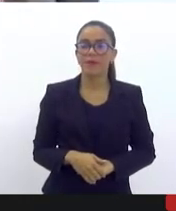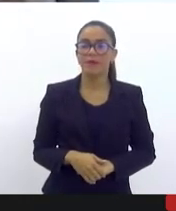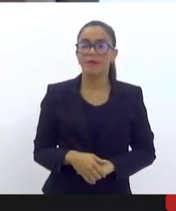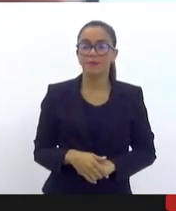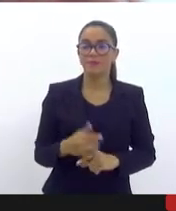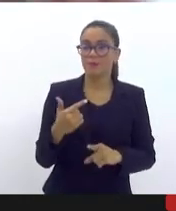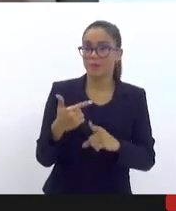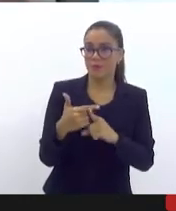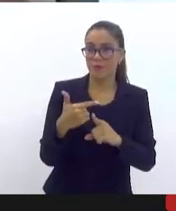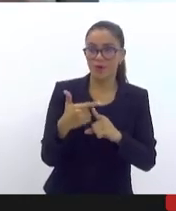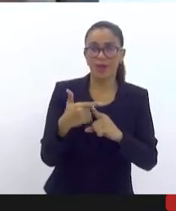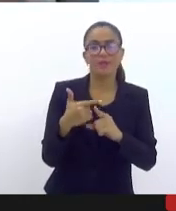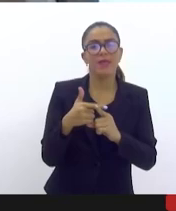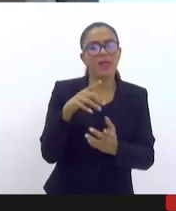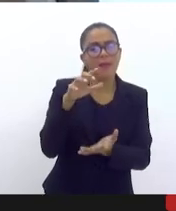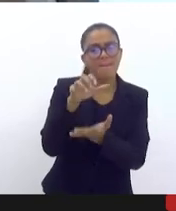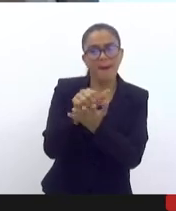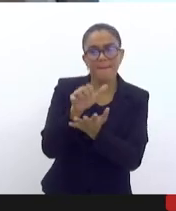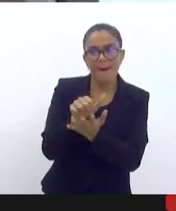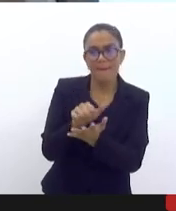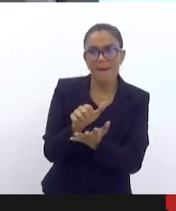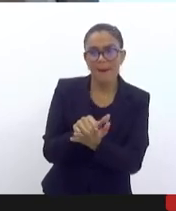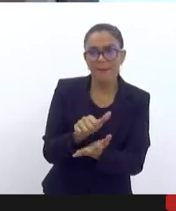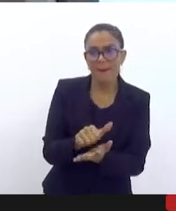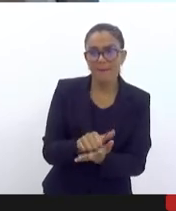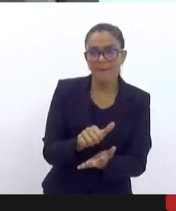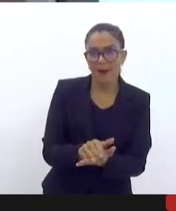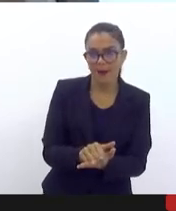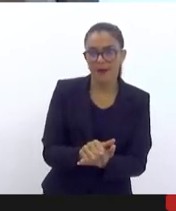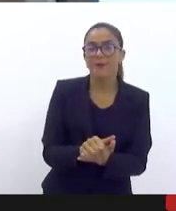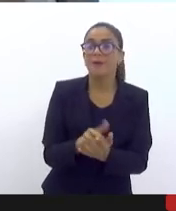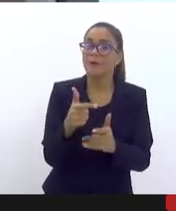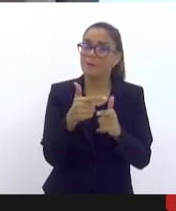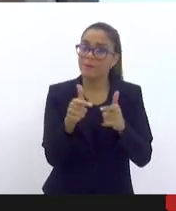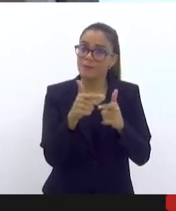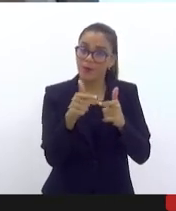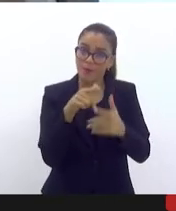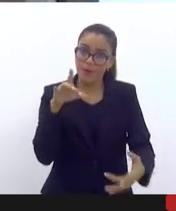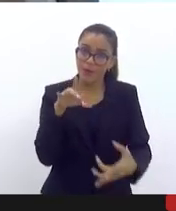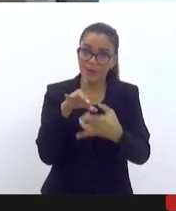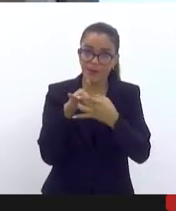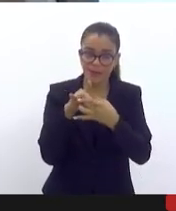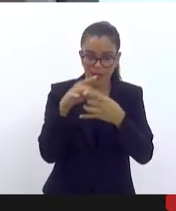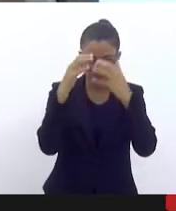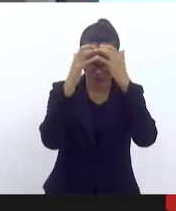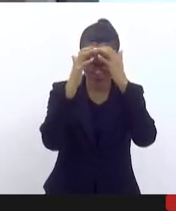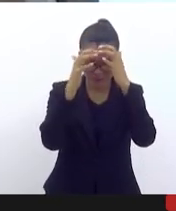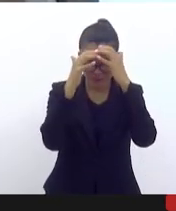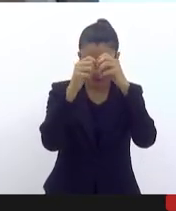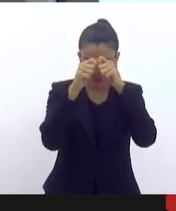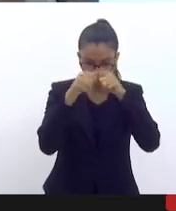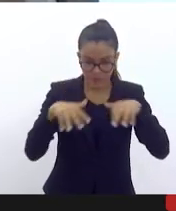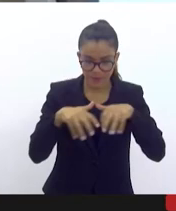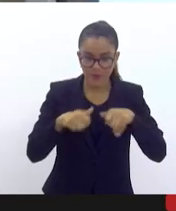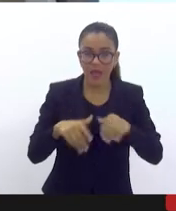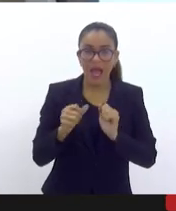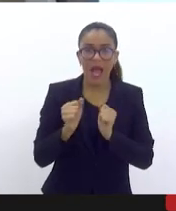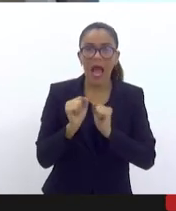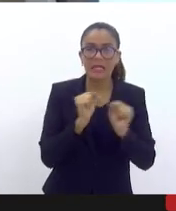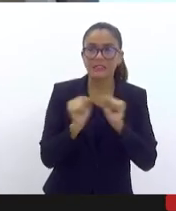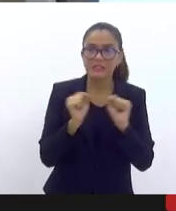tem sido catalogados essencialmente aí né em problemas ligados ao sistema nervoso como convulsões agitação